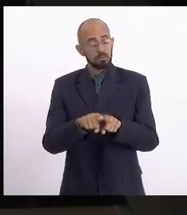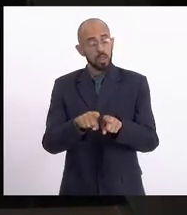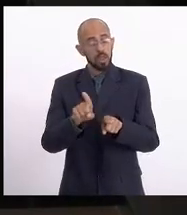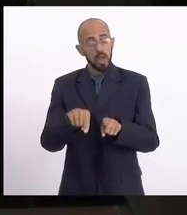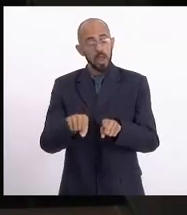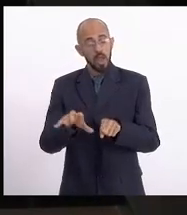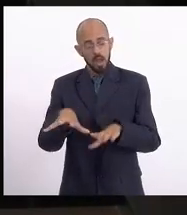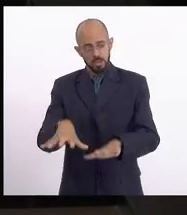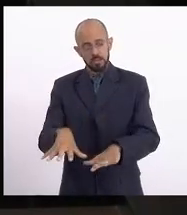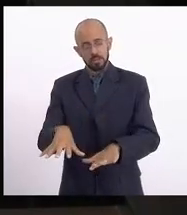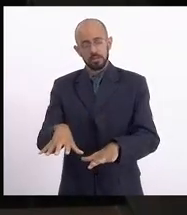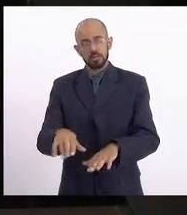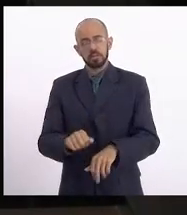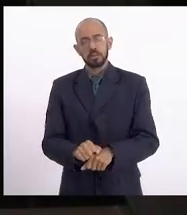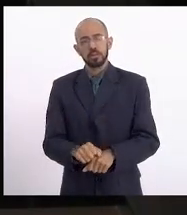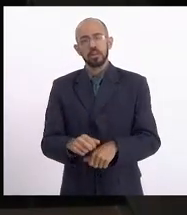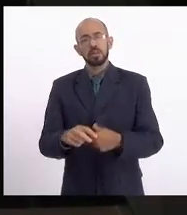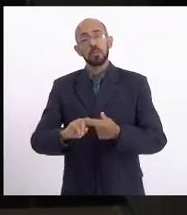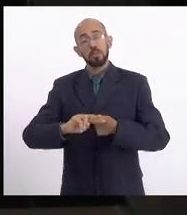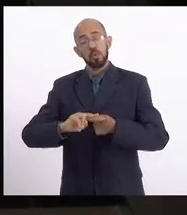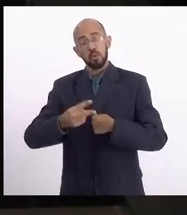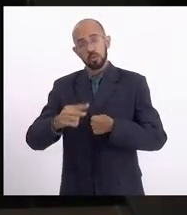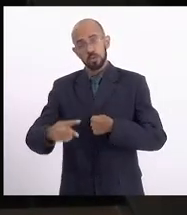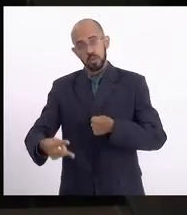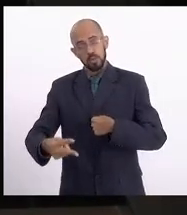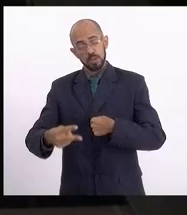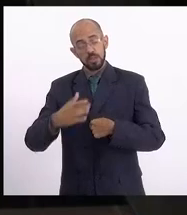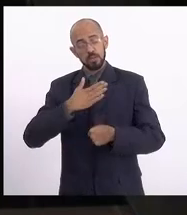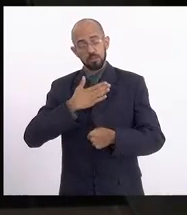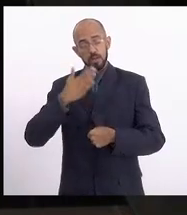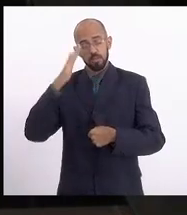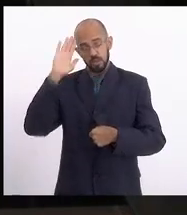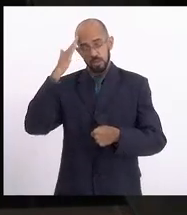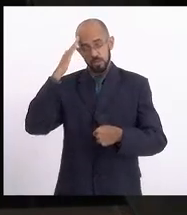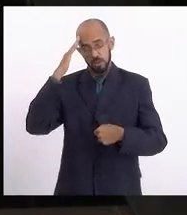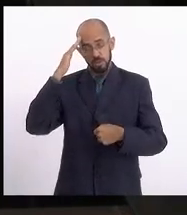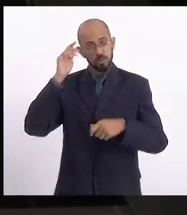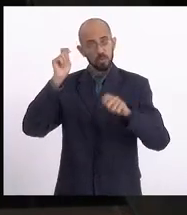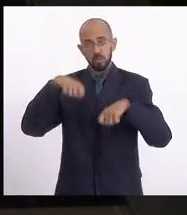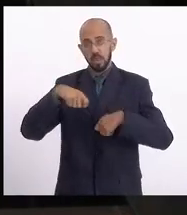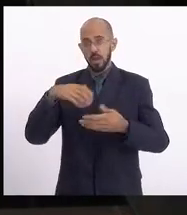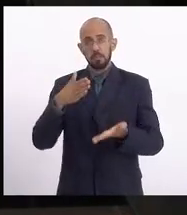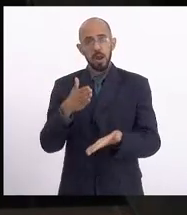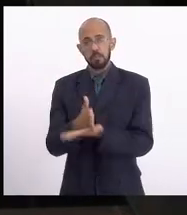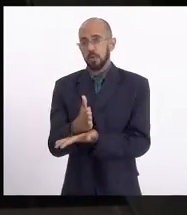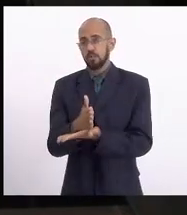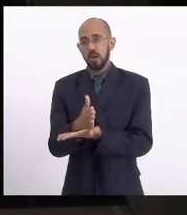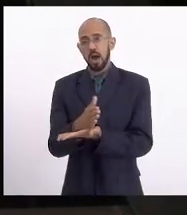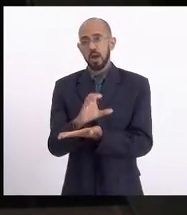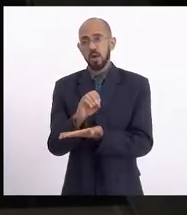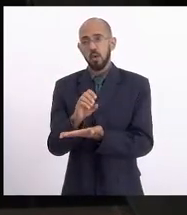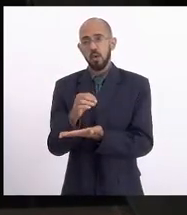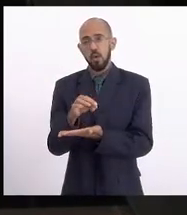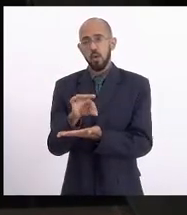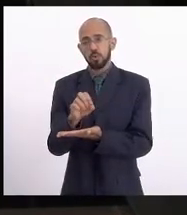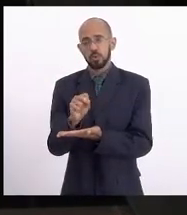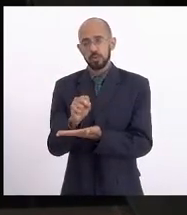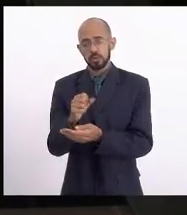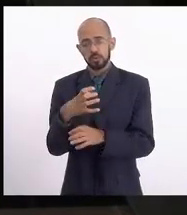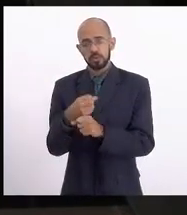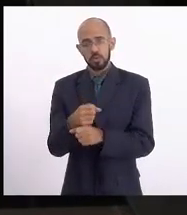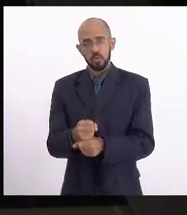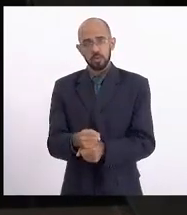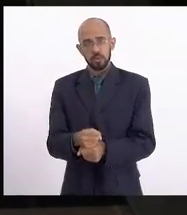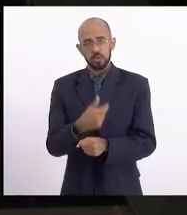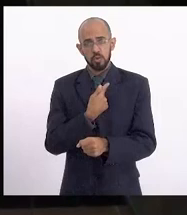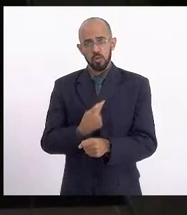consequência, não há, no meu entendimento, como se aprovar contas de um governador